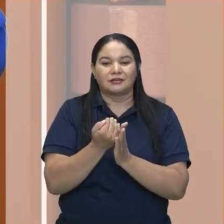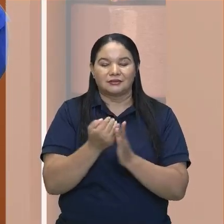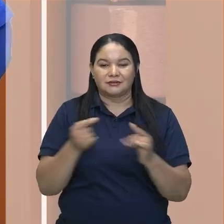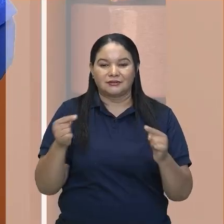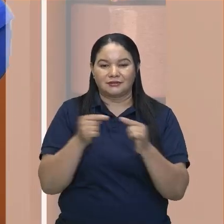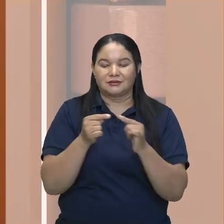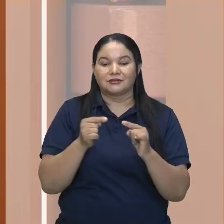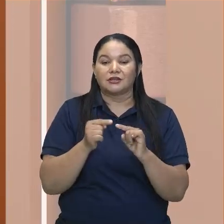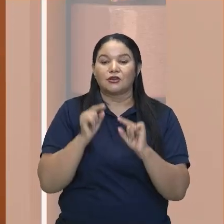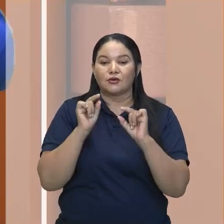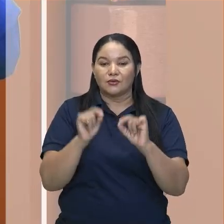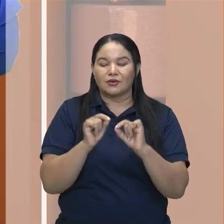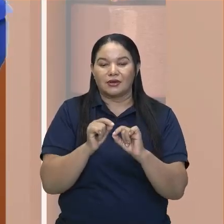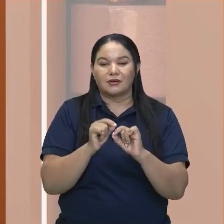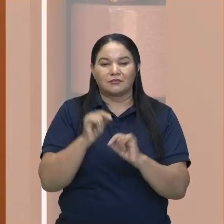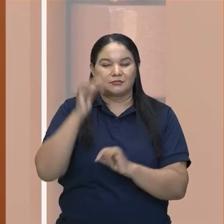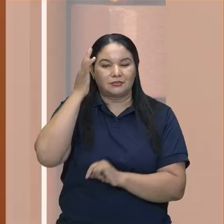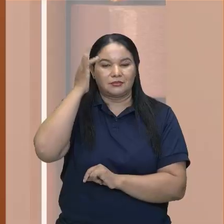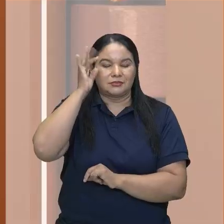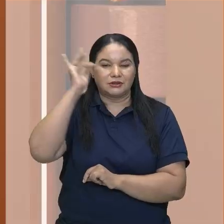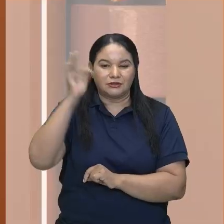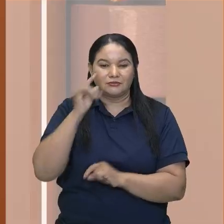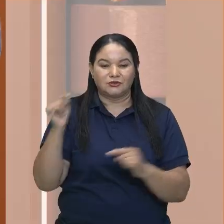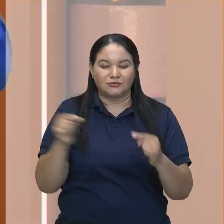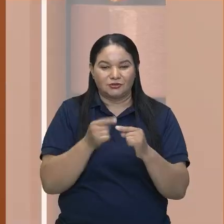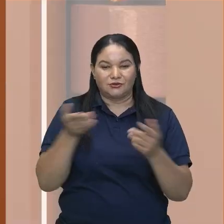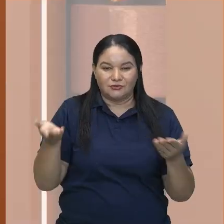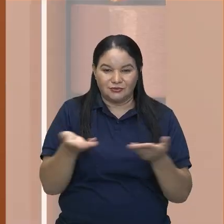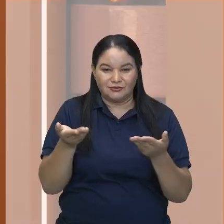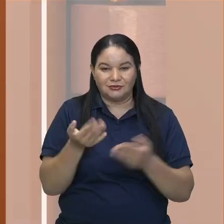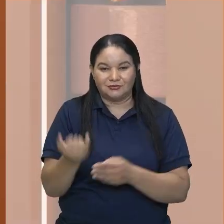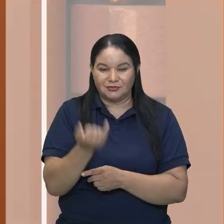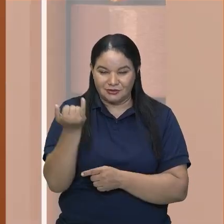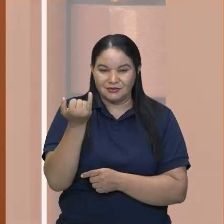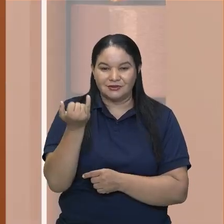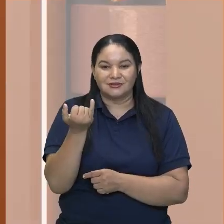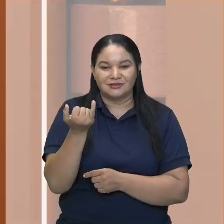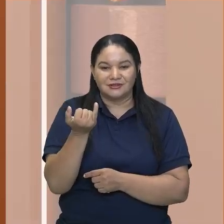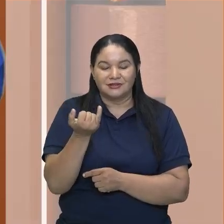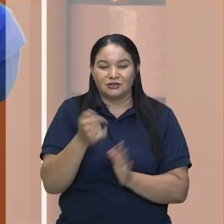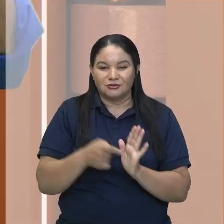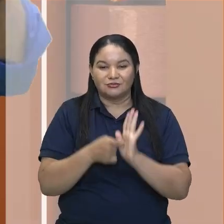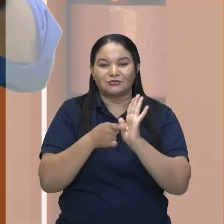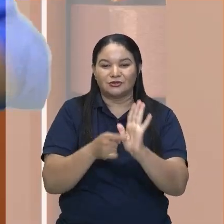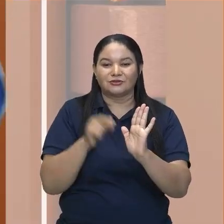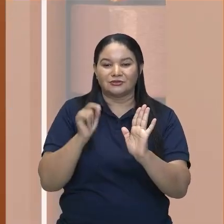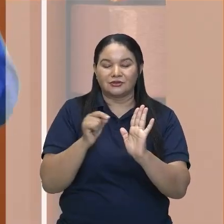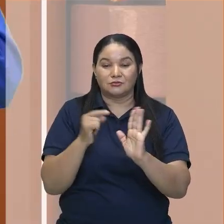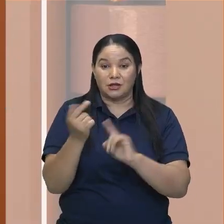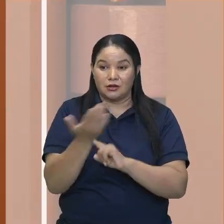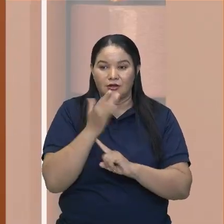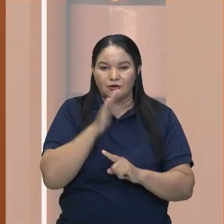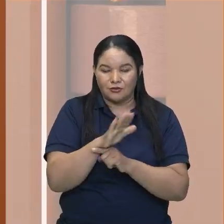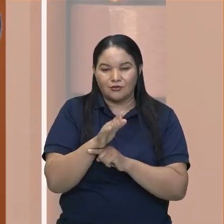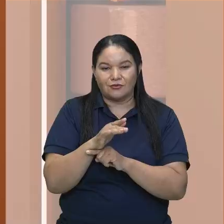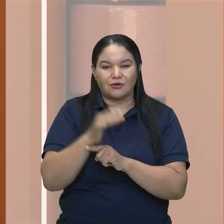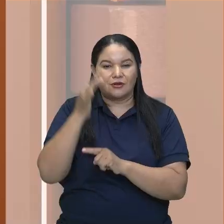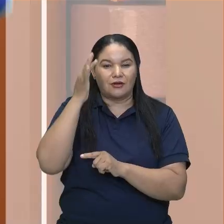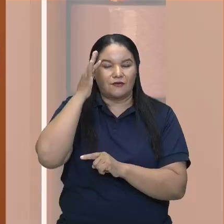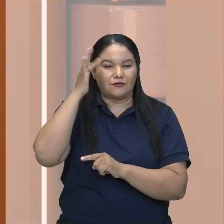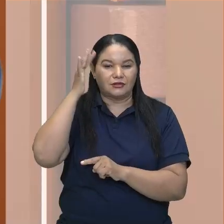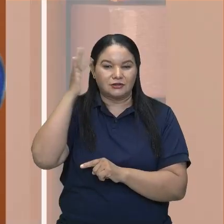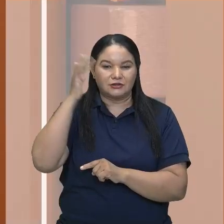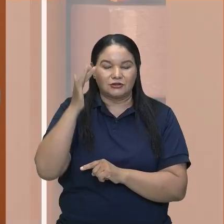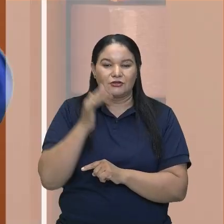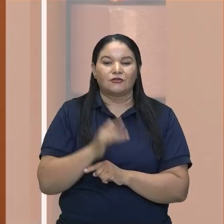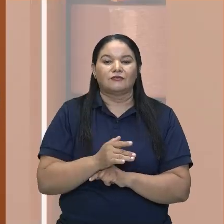um pensamento muito atual, muito importante, né? E que traz, assim, para nós uma reflexão muito forte